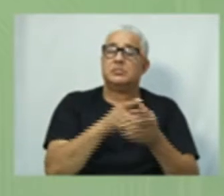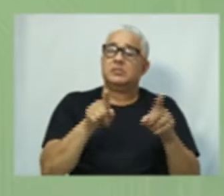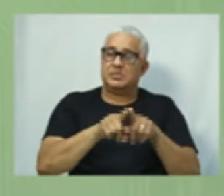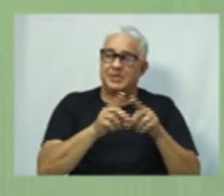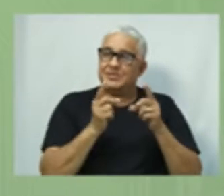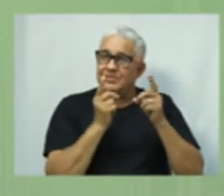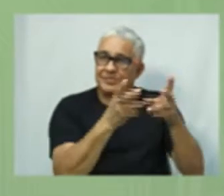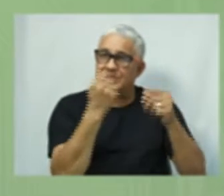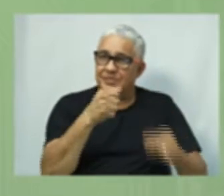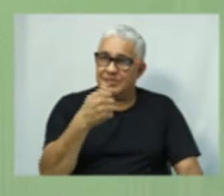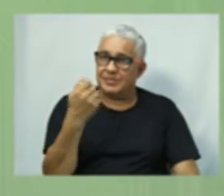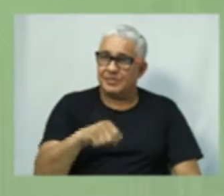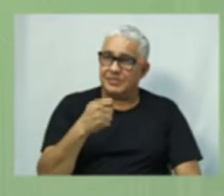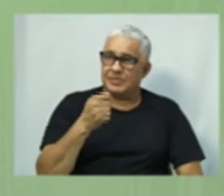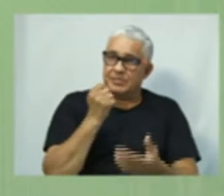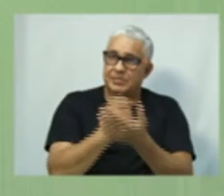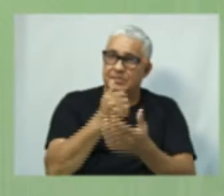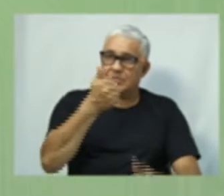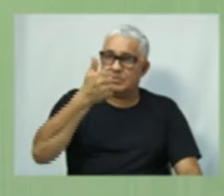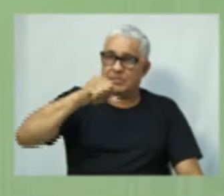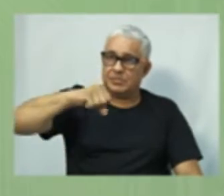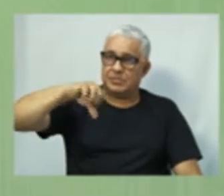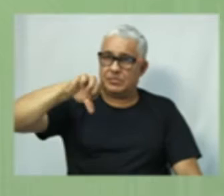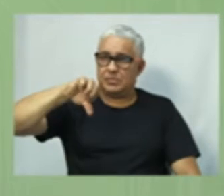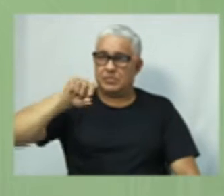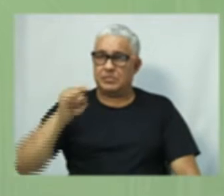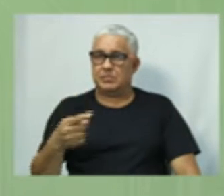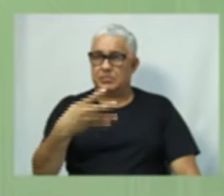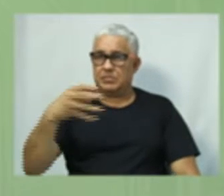pagar 189.400, o que vai fazer?